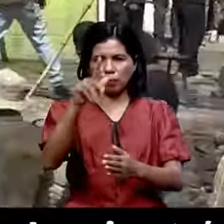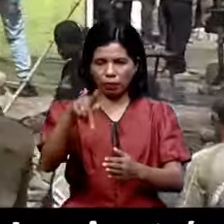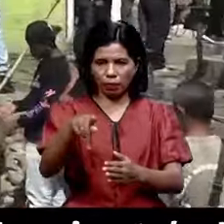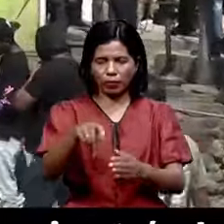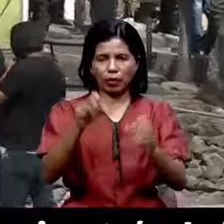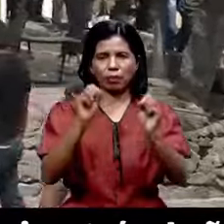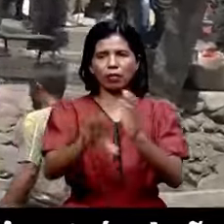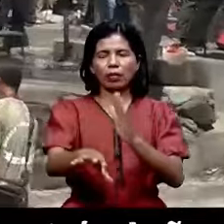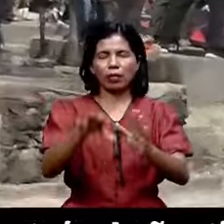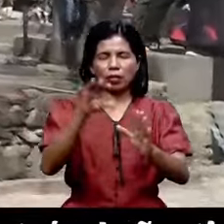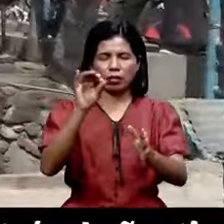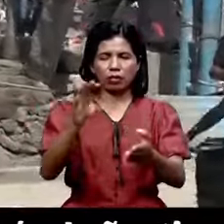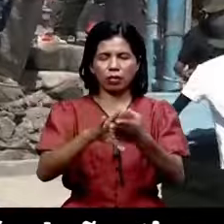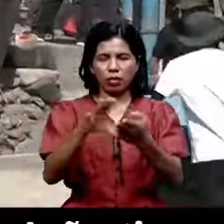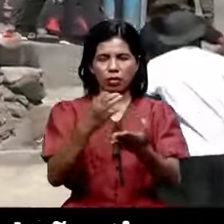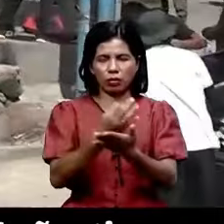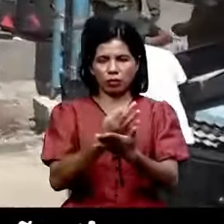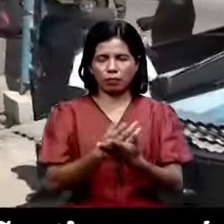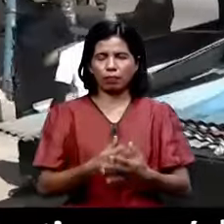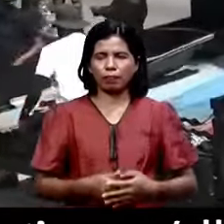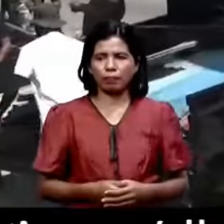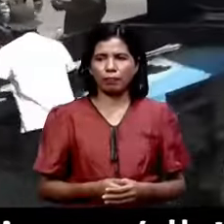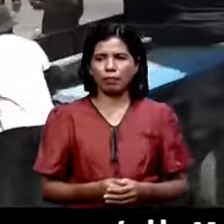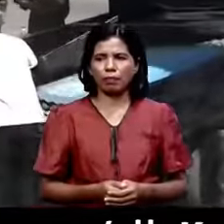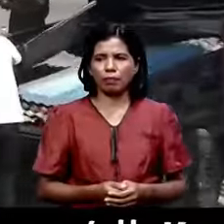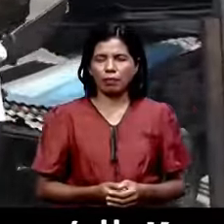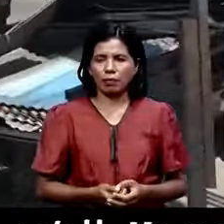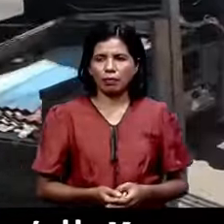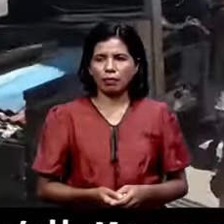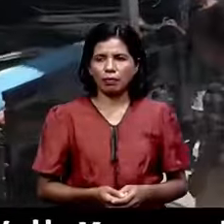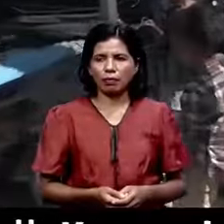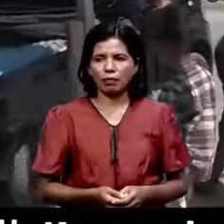o de beleretan indenização. Abraão Amral, Marito da Costa, GMN.